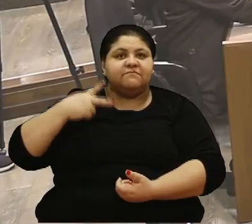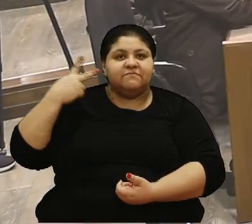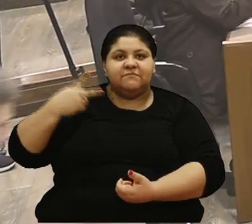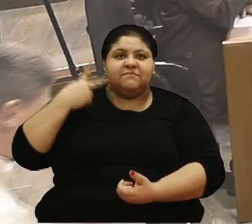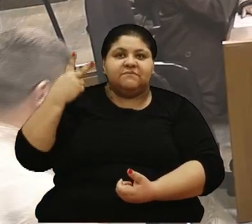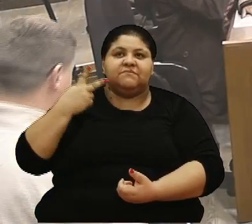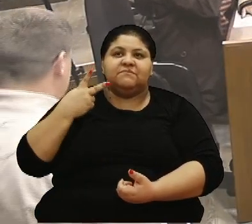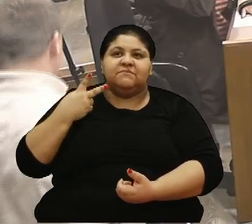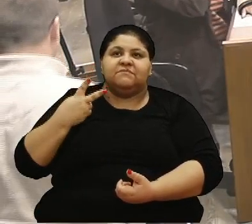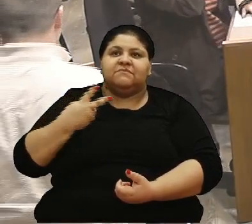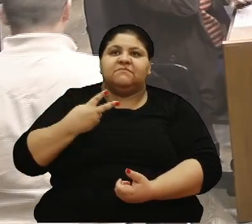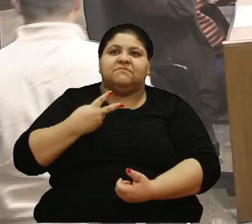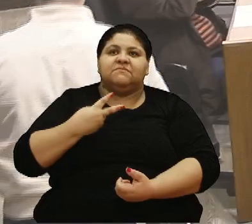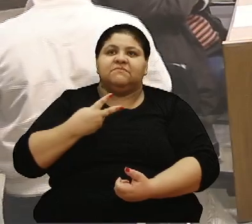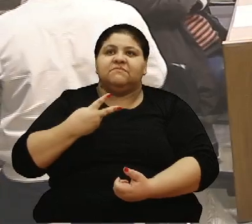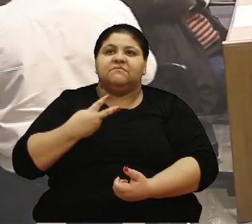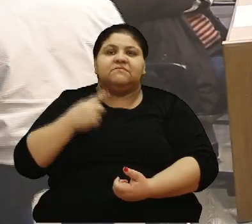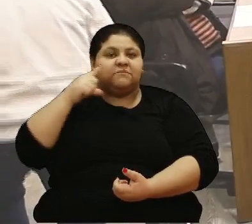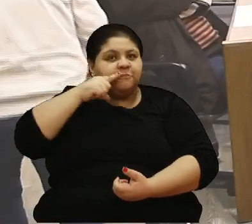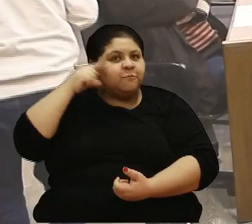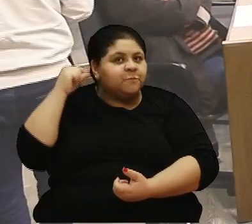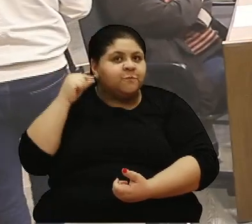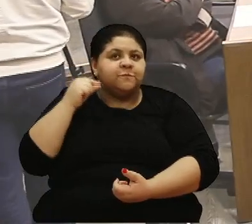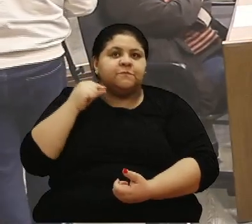Aldonei Machado.